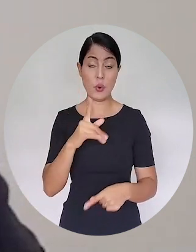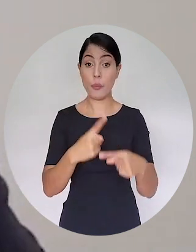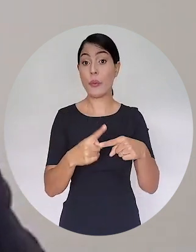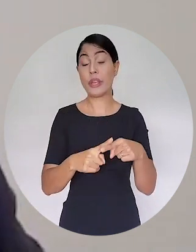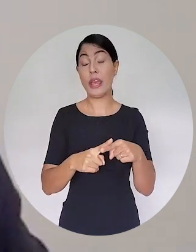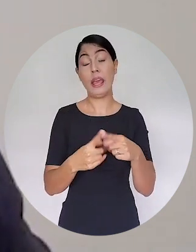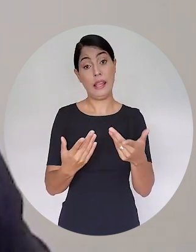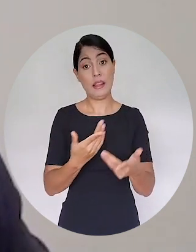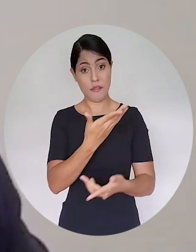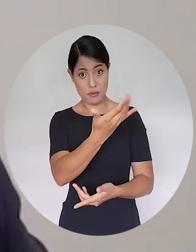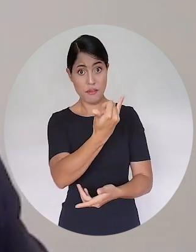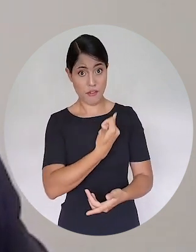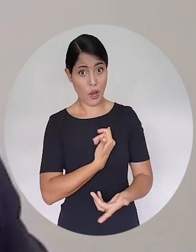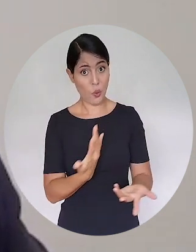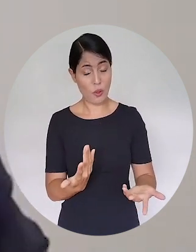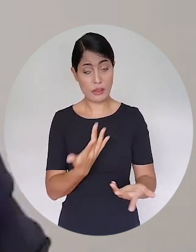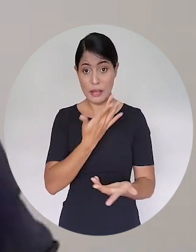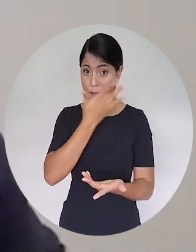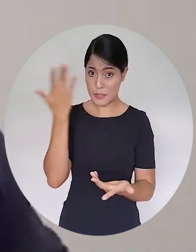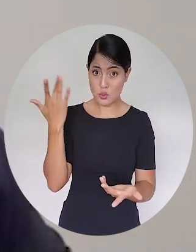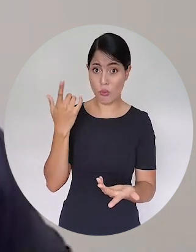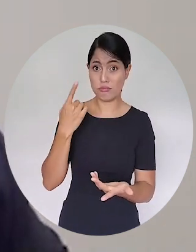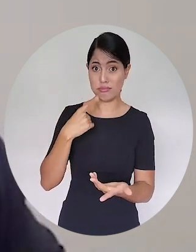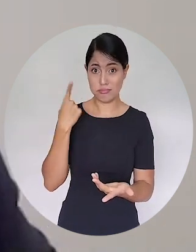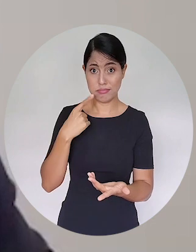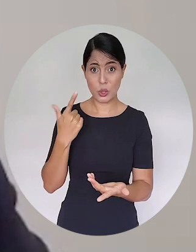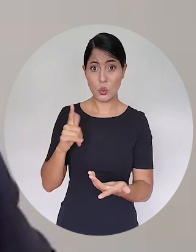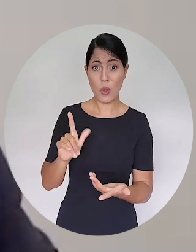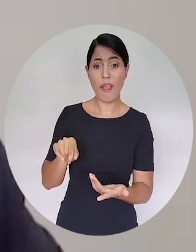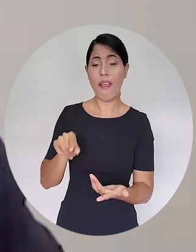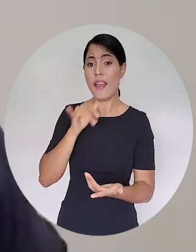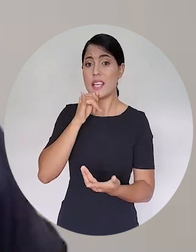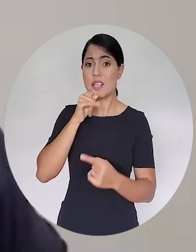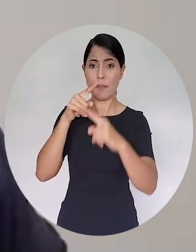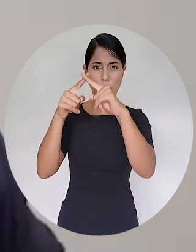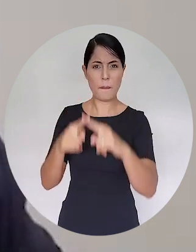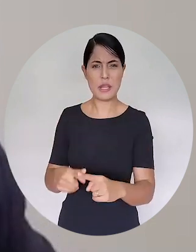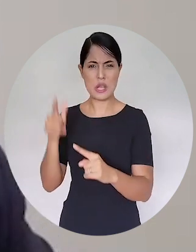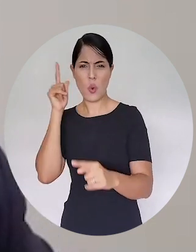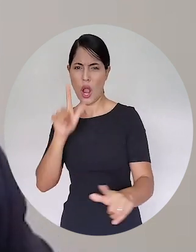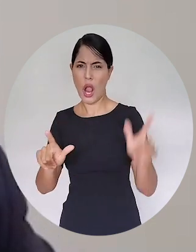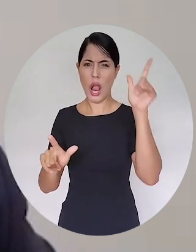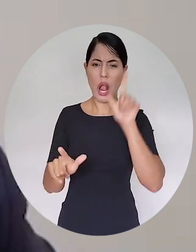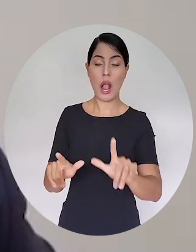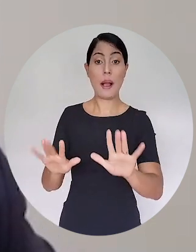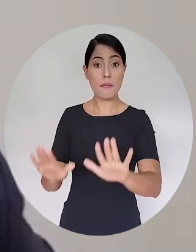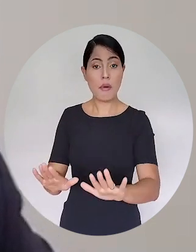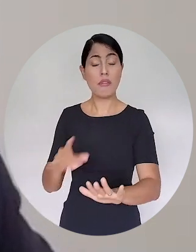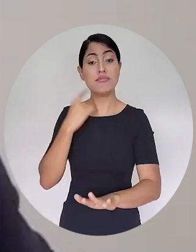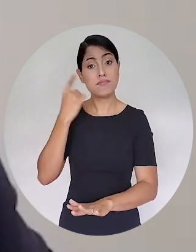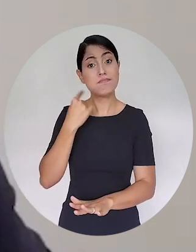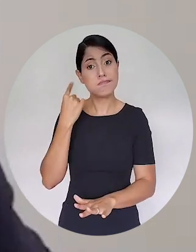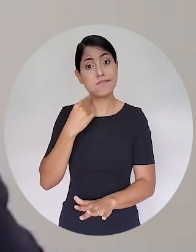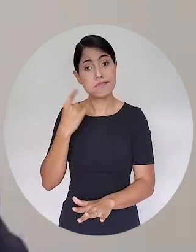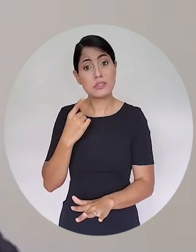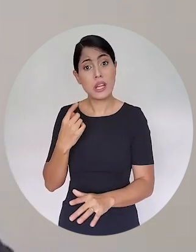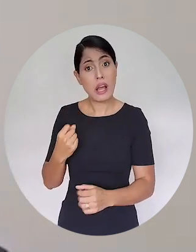as pessoas acham que advogado bom é aquele que realmente ganha a causa. Mas, na verdade, não. O advogado ele pode